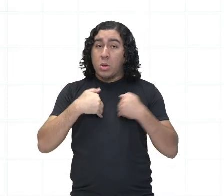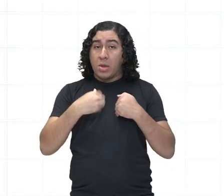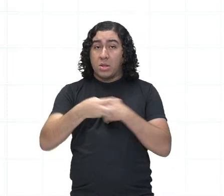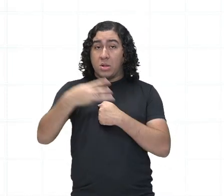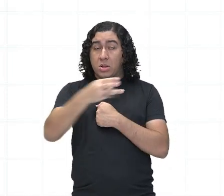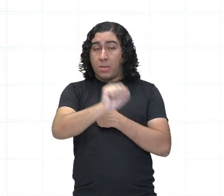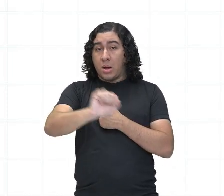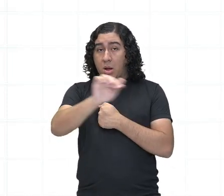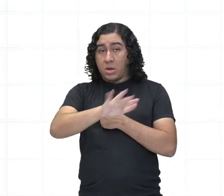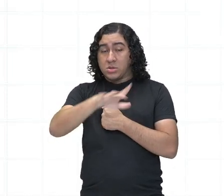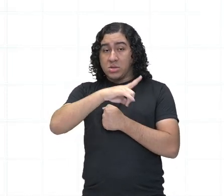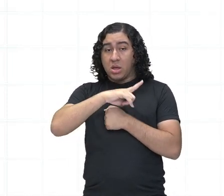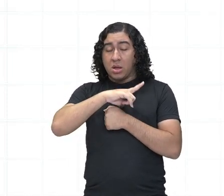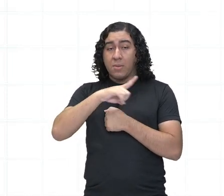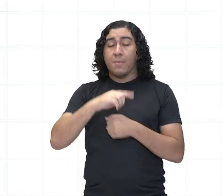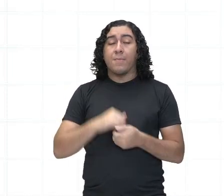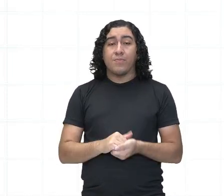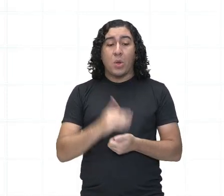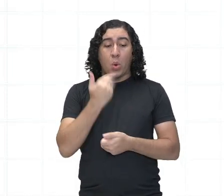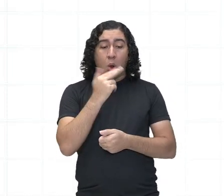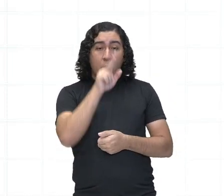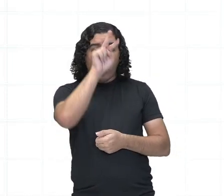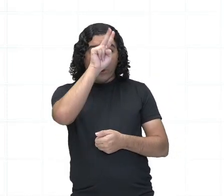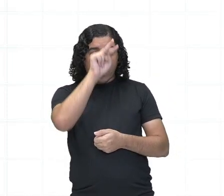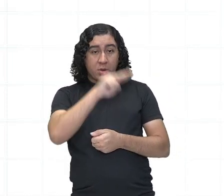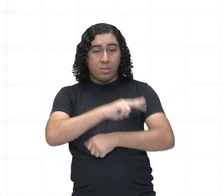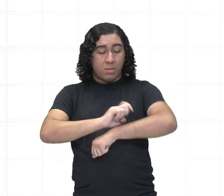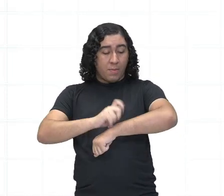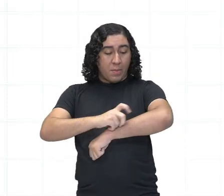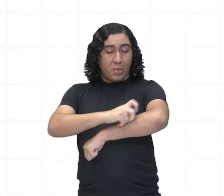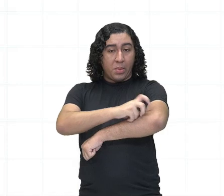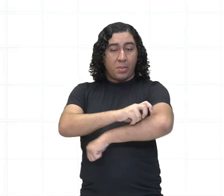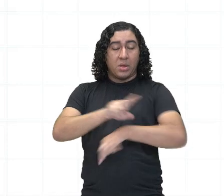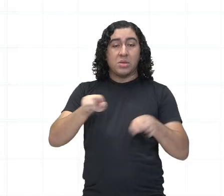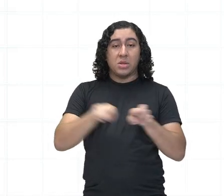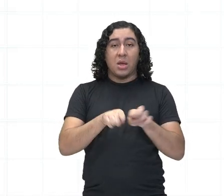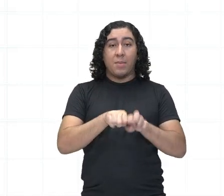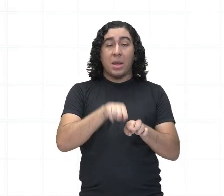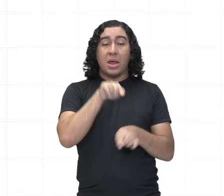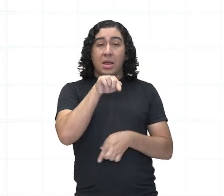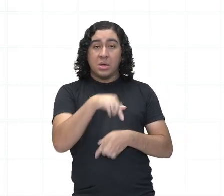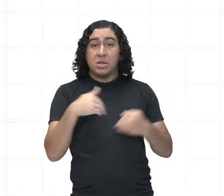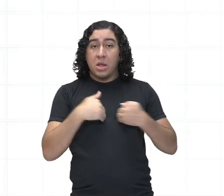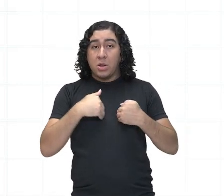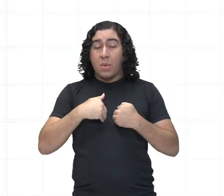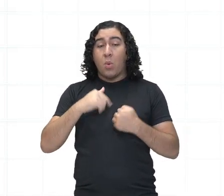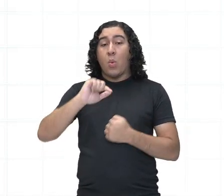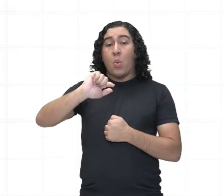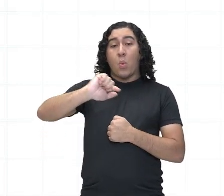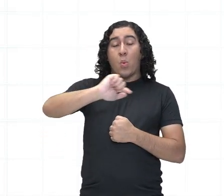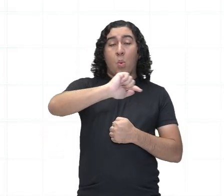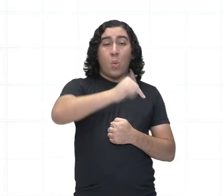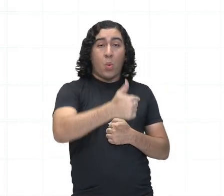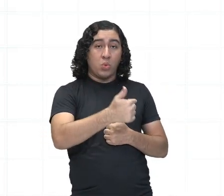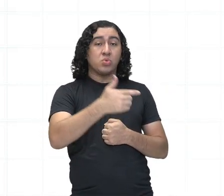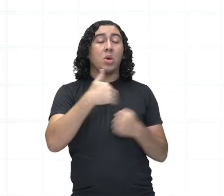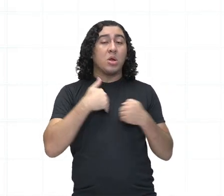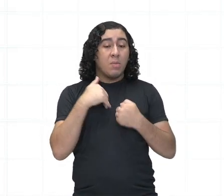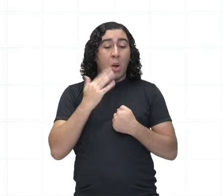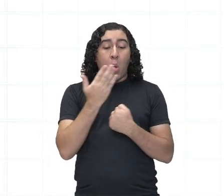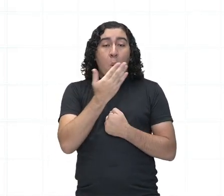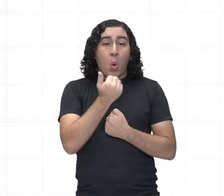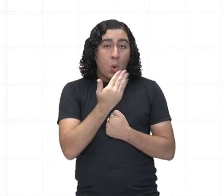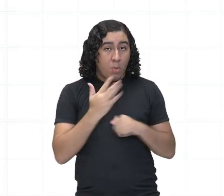Amazônia. E também o tamanduá vai servir de alimento para um predador aí, topo